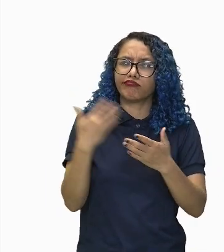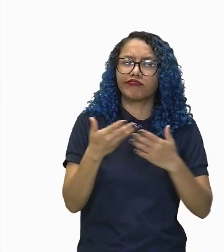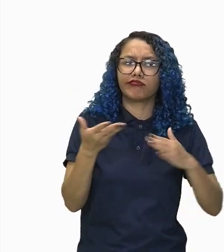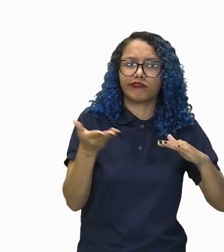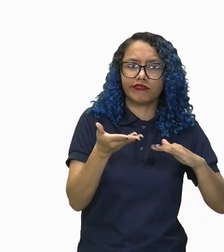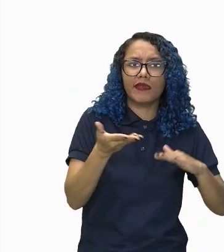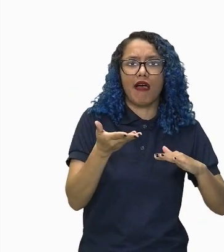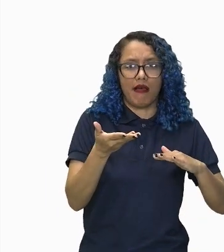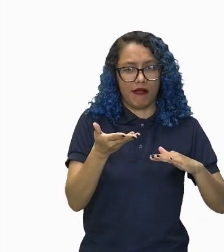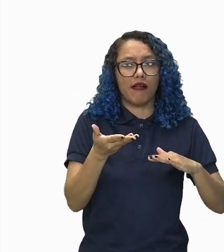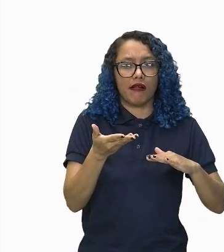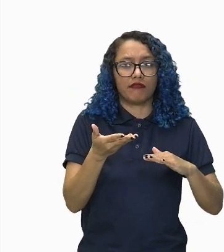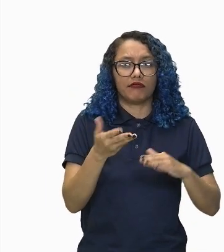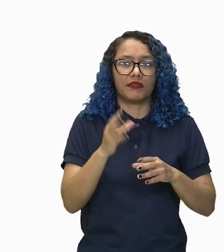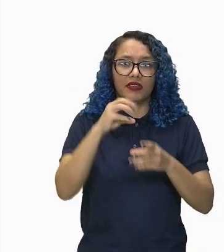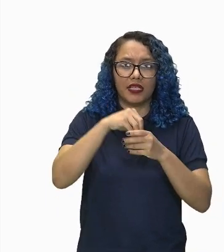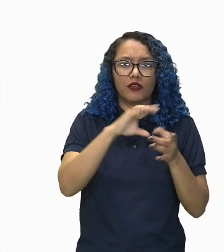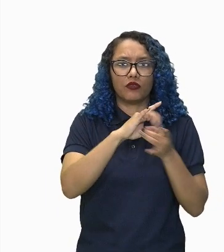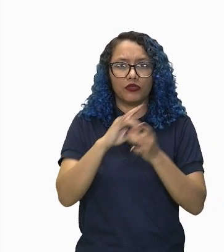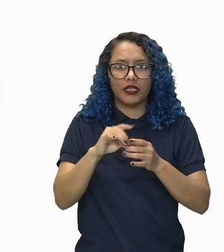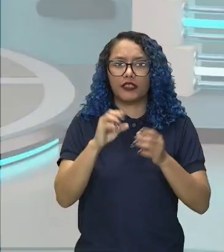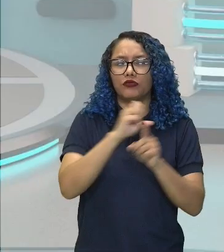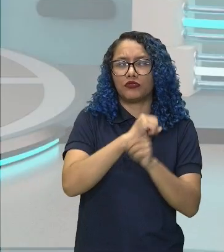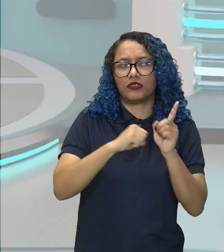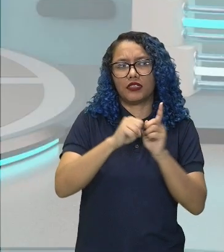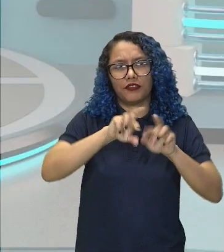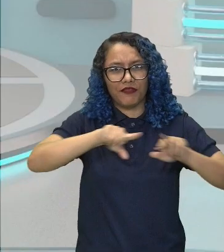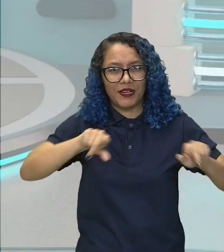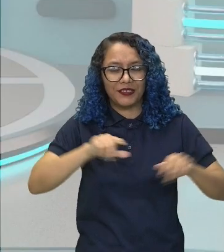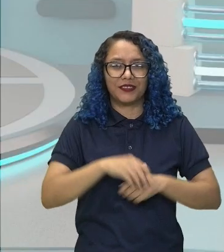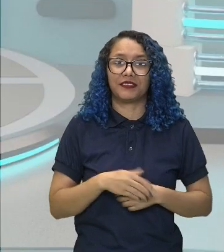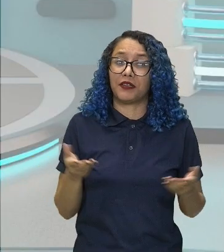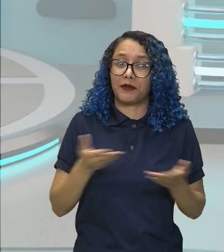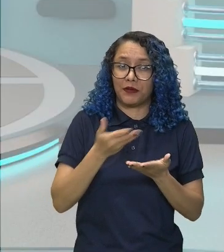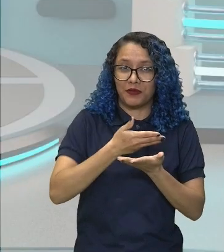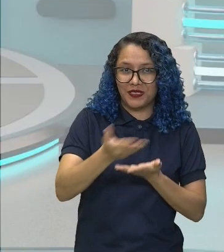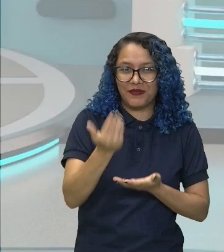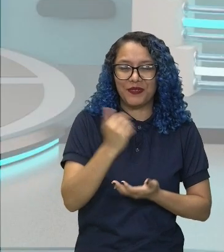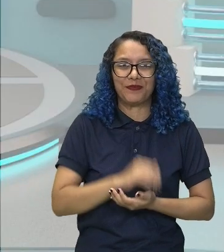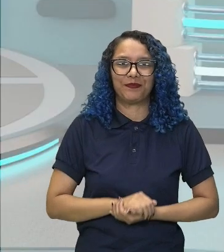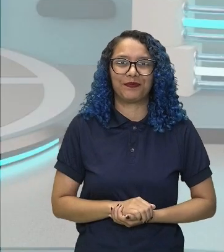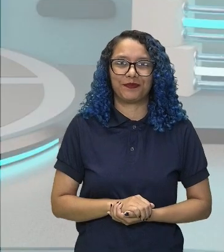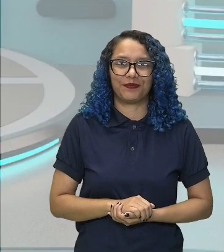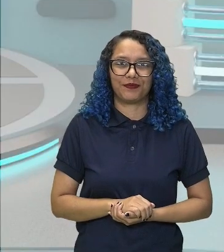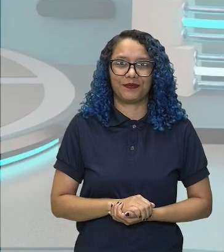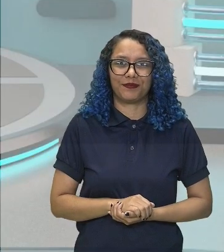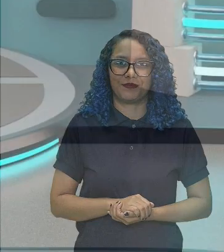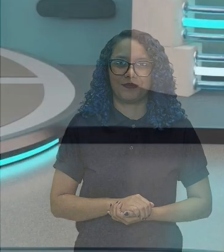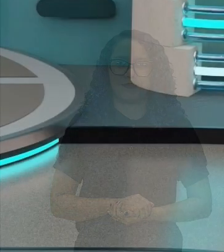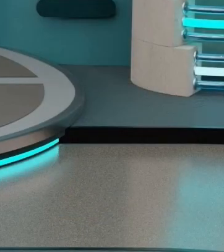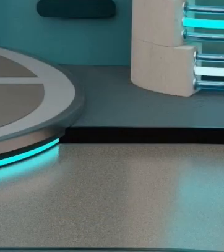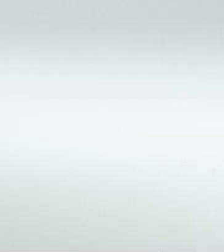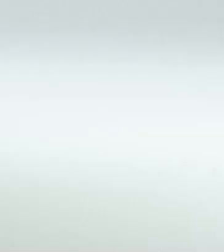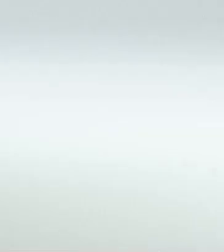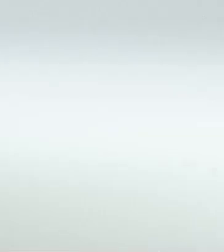contemporânea no contexto das diversas sociedades. E vamos dar início à nossa aula.